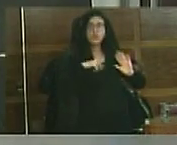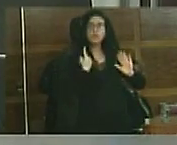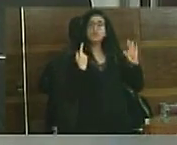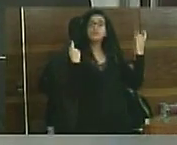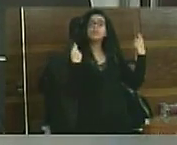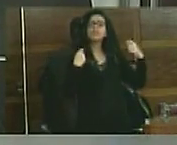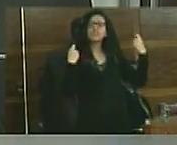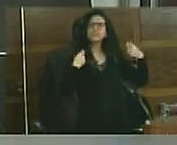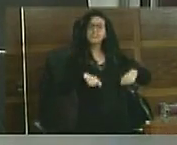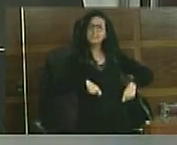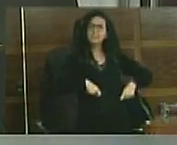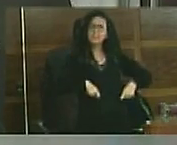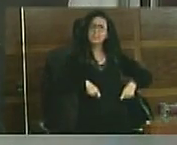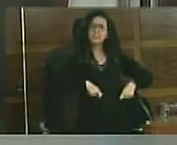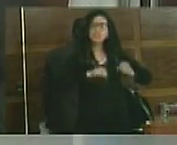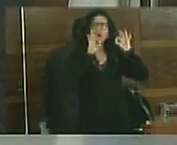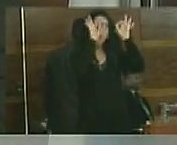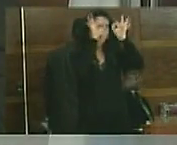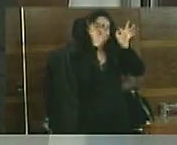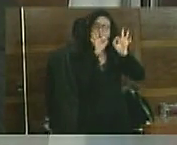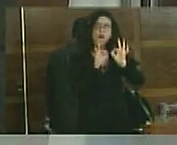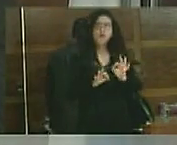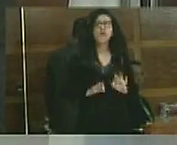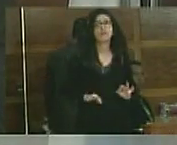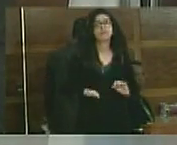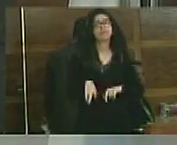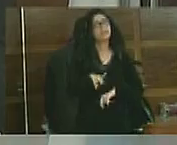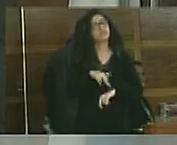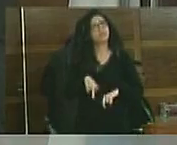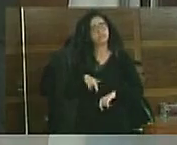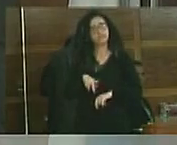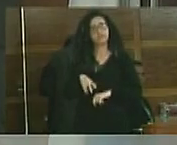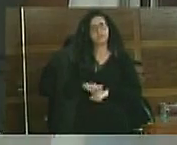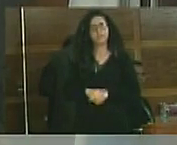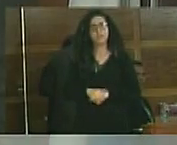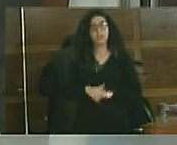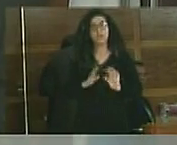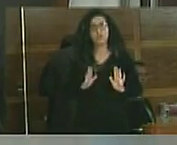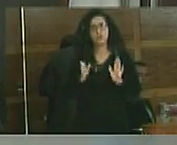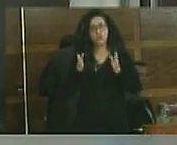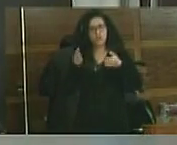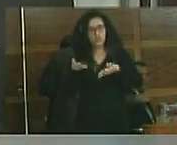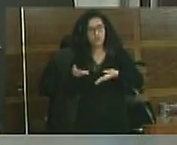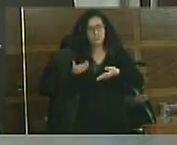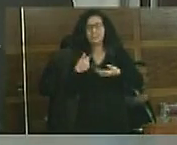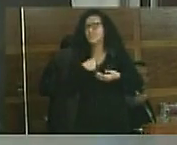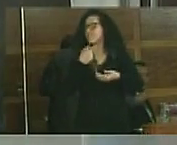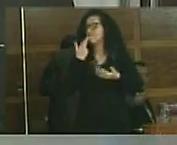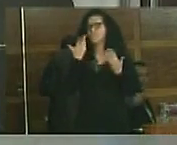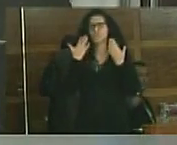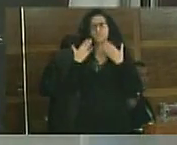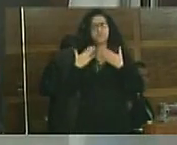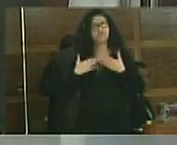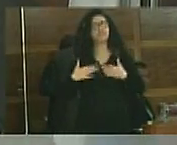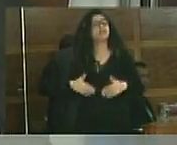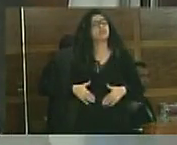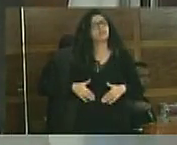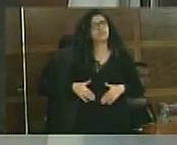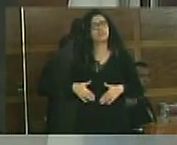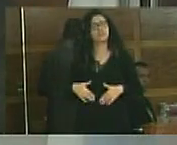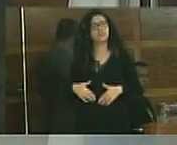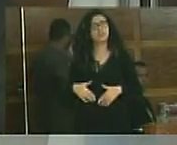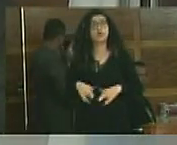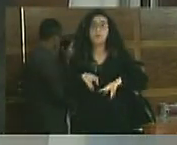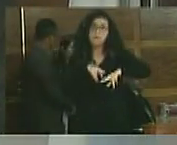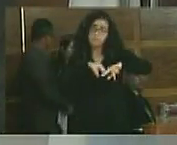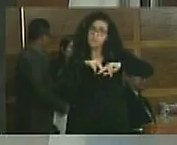precisamos de um choque de ordem no nosso país. E hoje, digo com tranquilidade, e